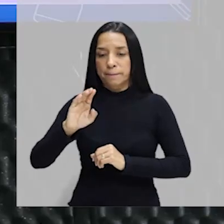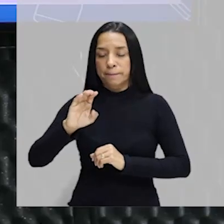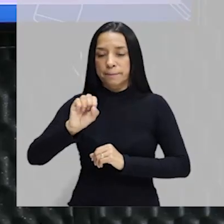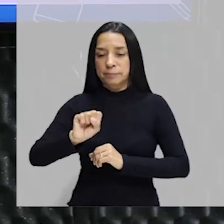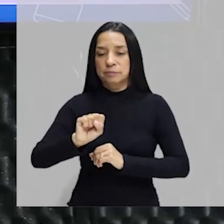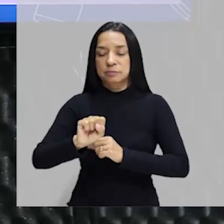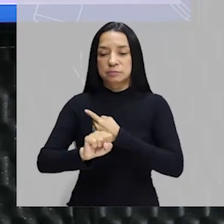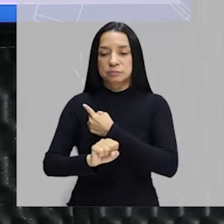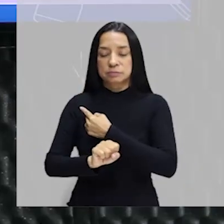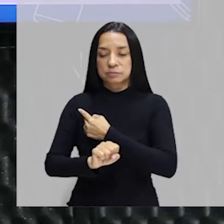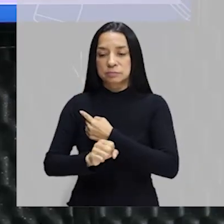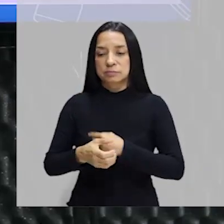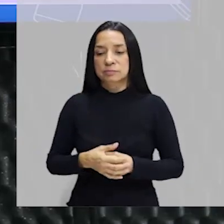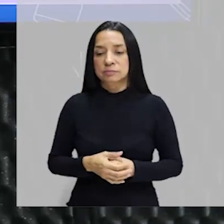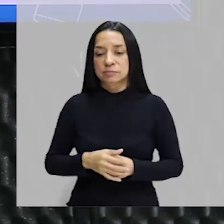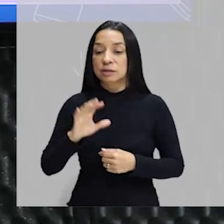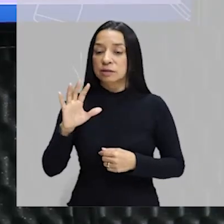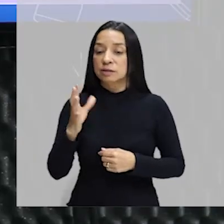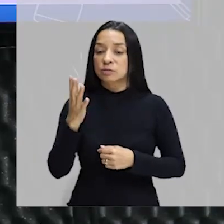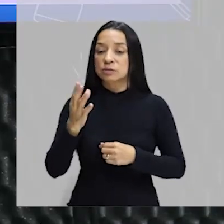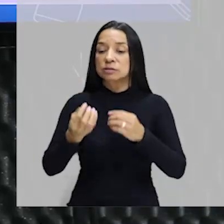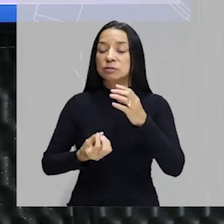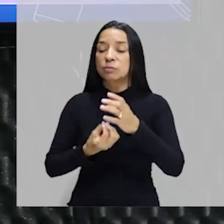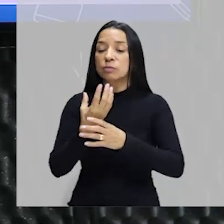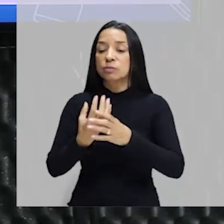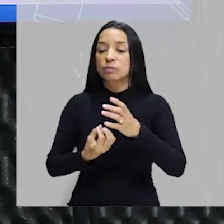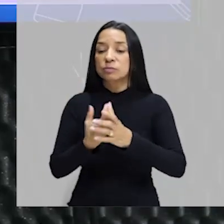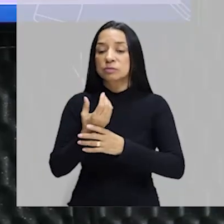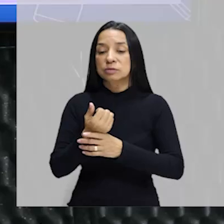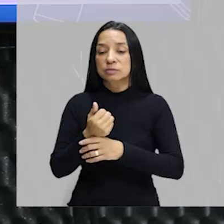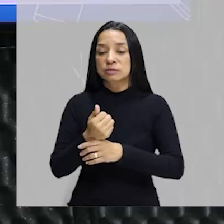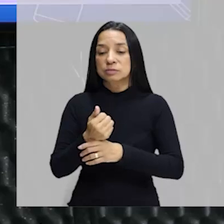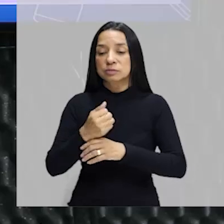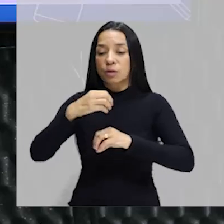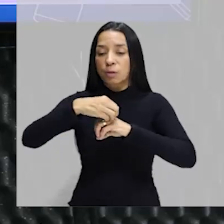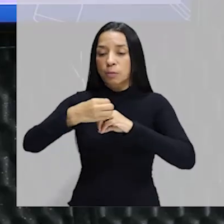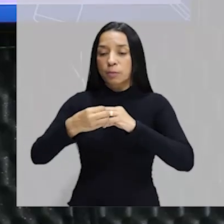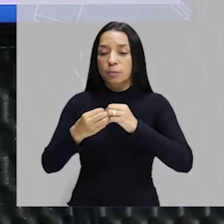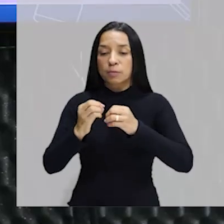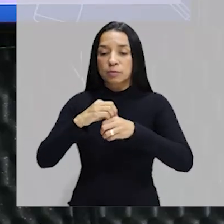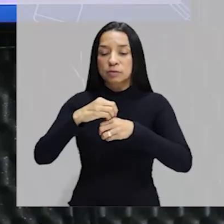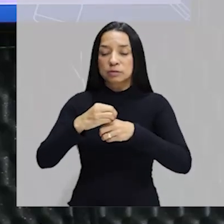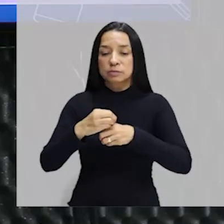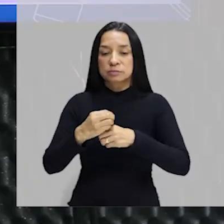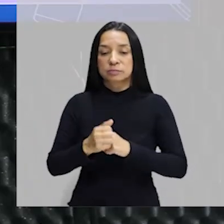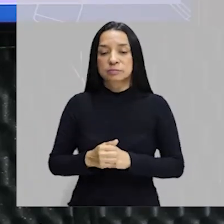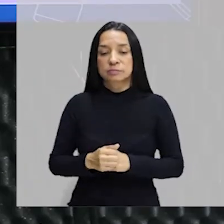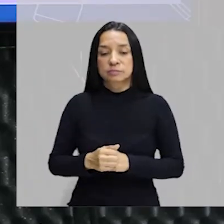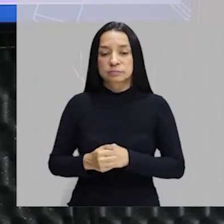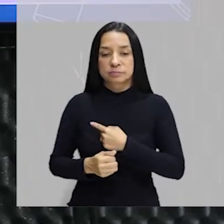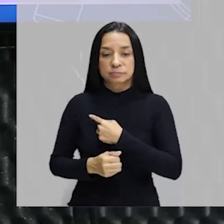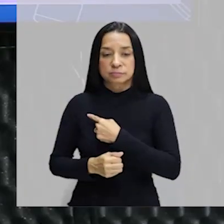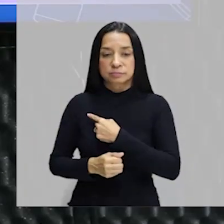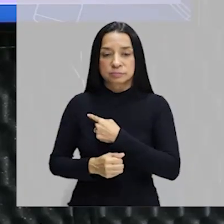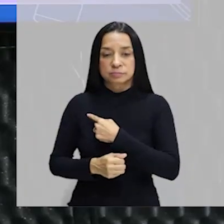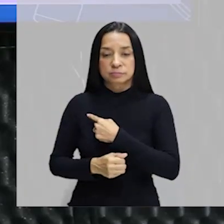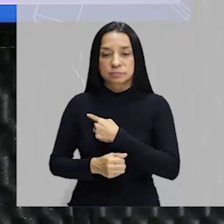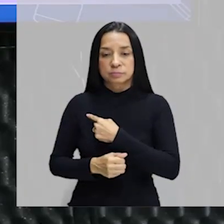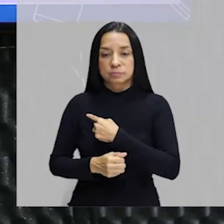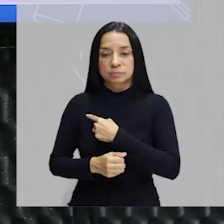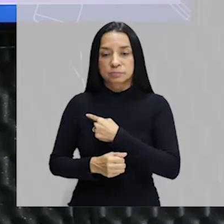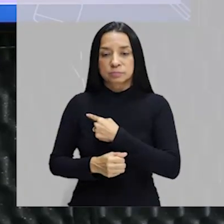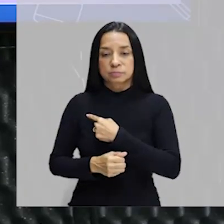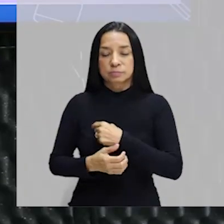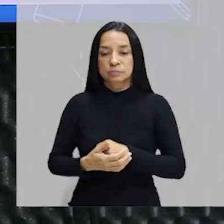nesse ciclo de Krebs, ocorre a produção dessas moléculas aqui, ó, tá vendo? NADH e